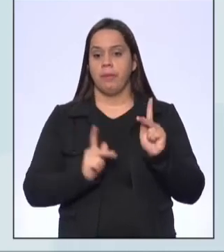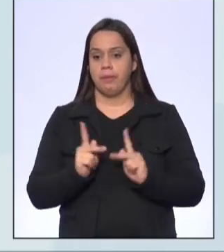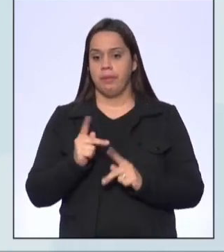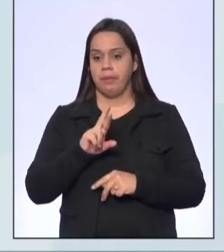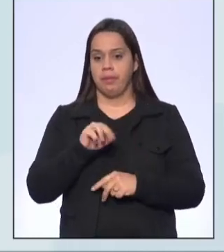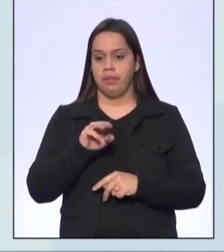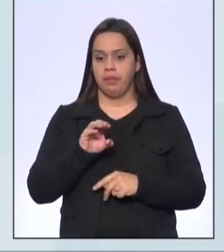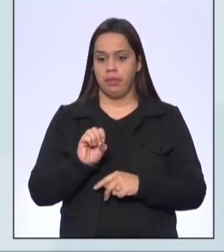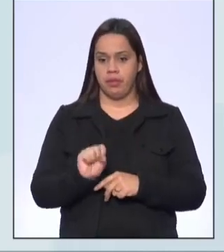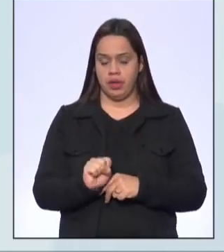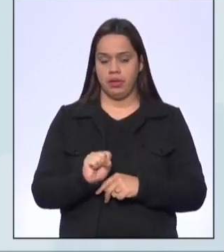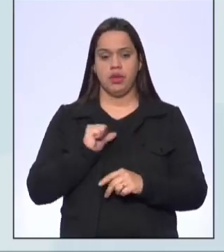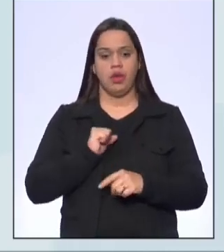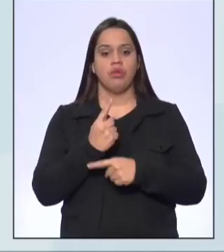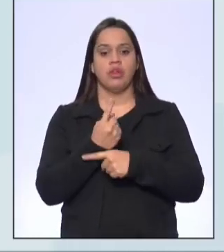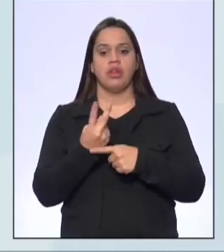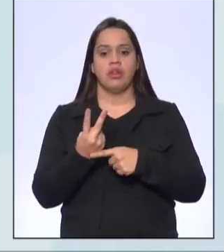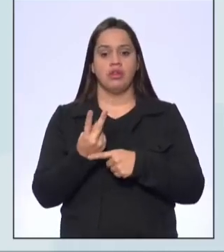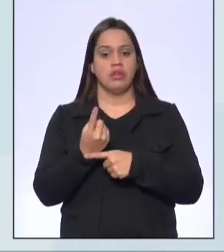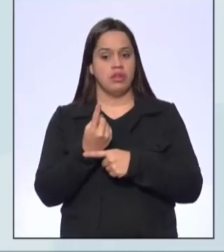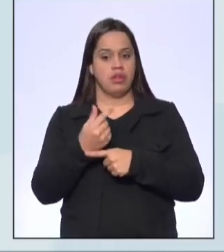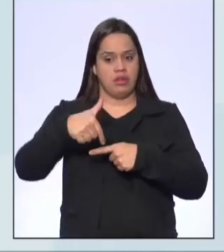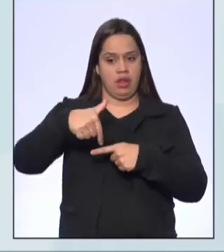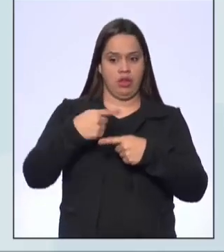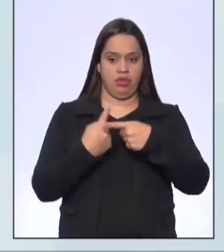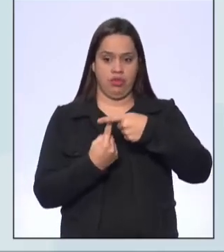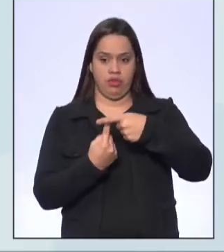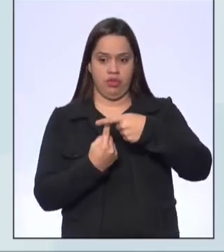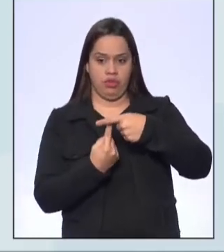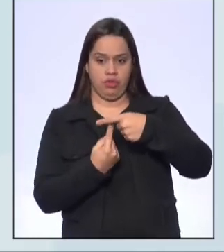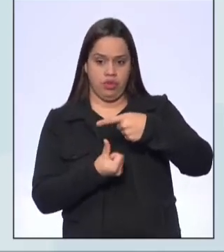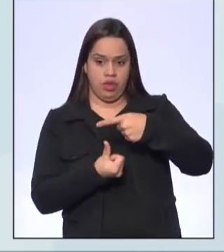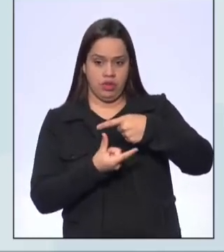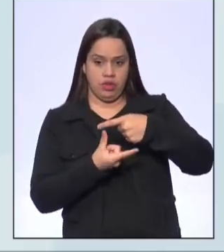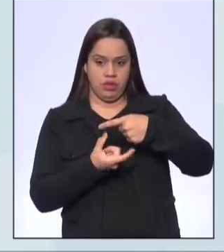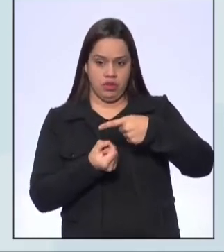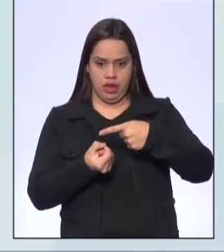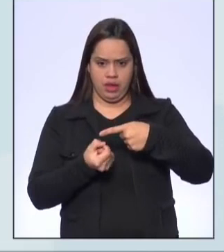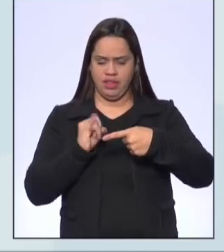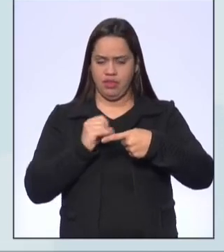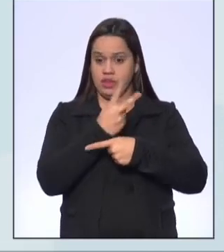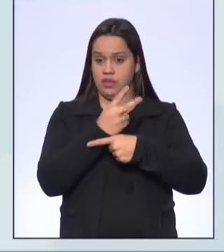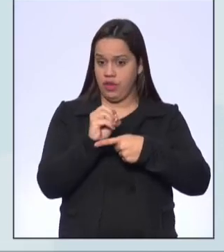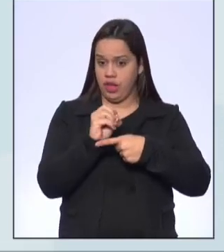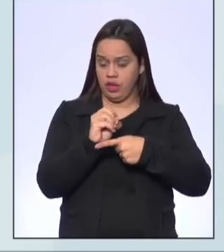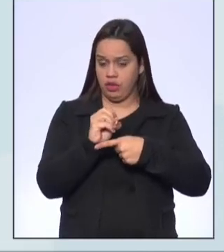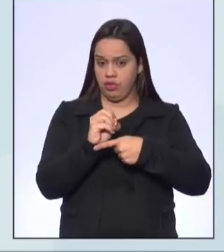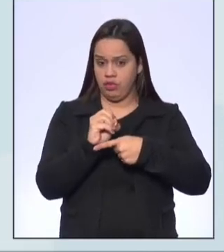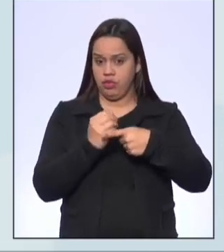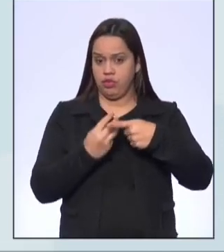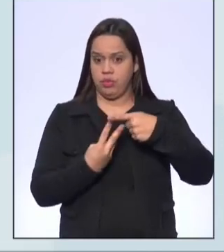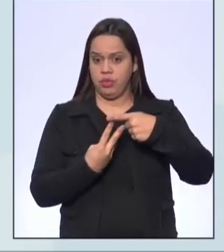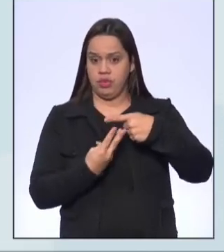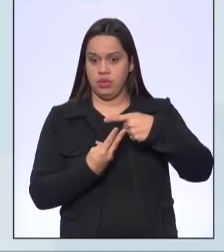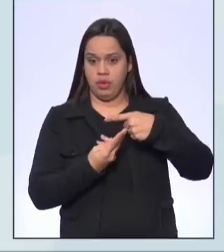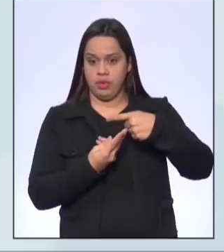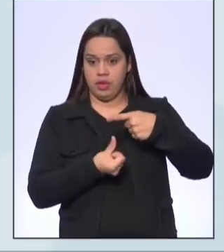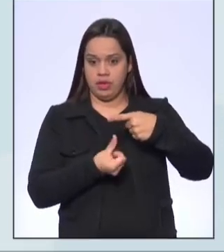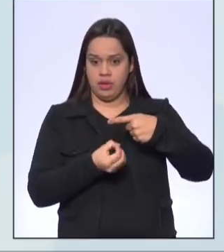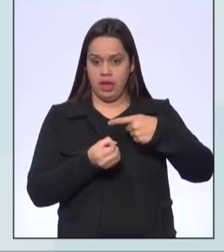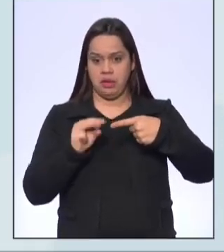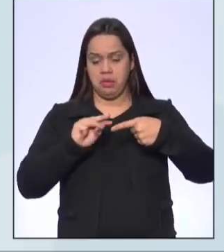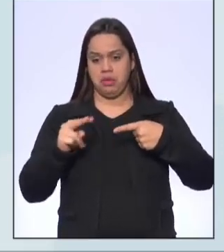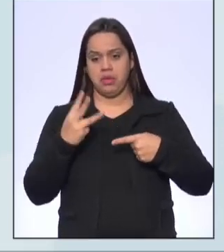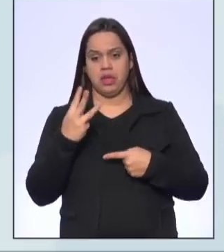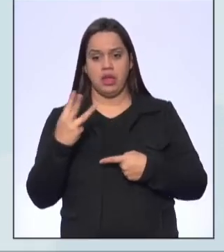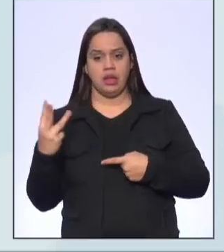17 sobre 60... Se fosse 20 sobre 60, seria um terço, que seria aproximadamente 33%, né?